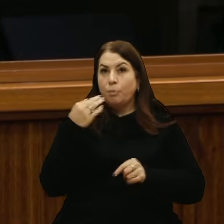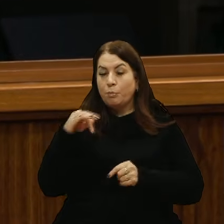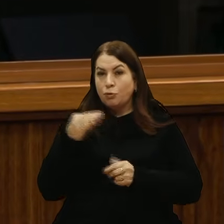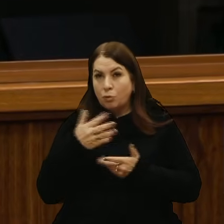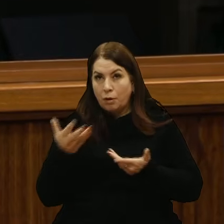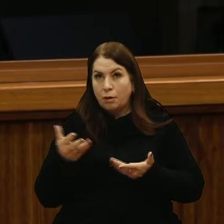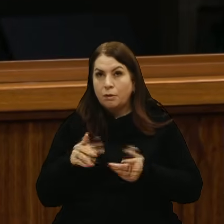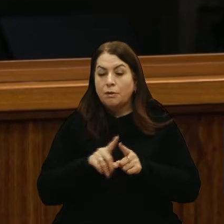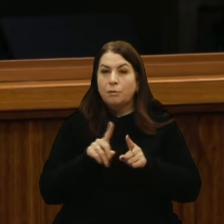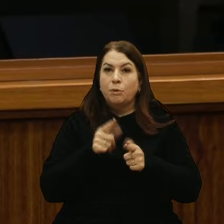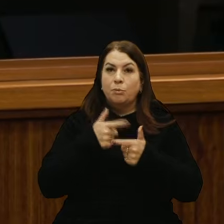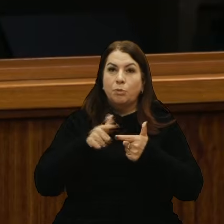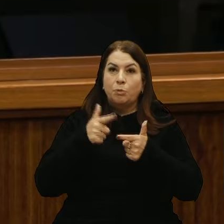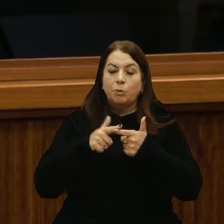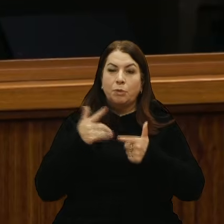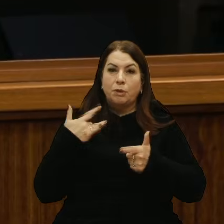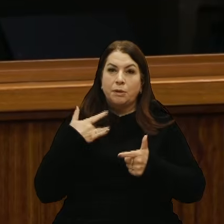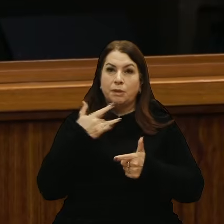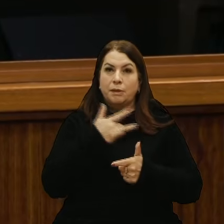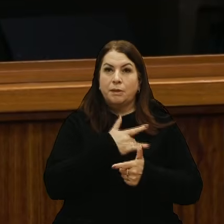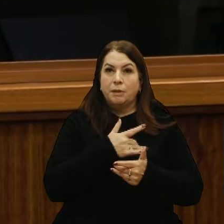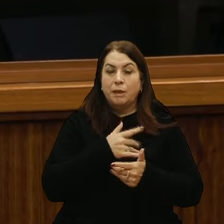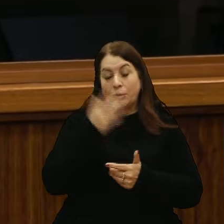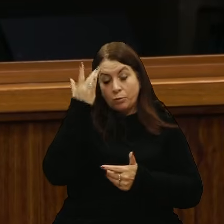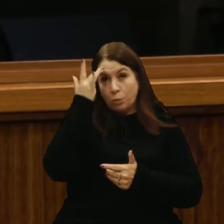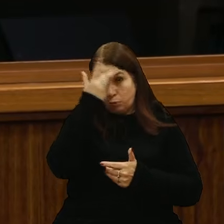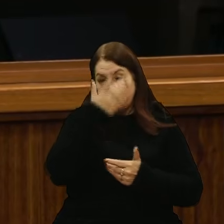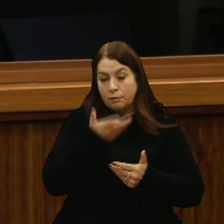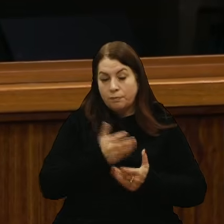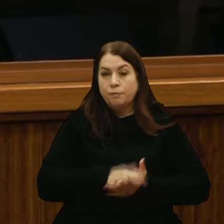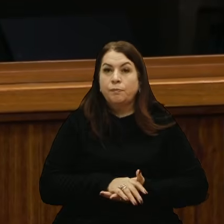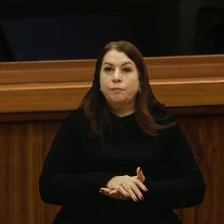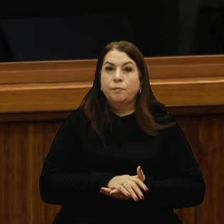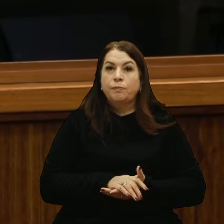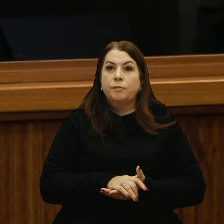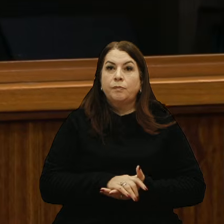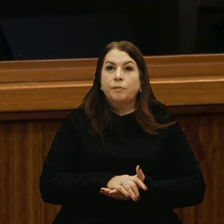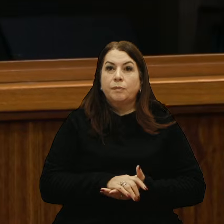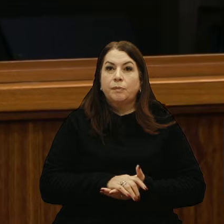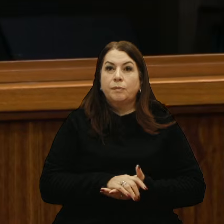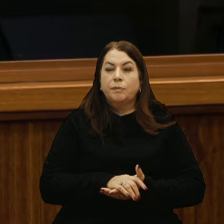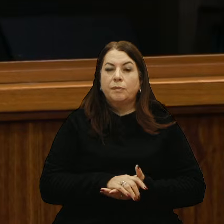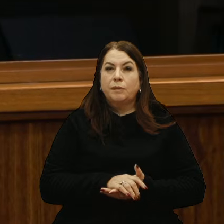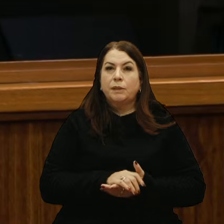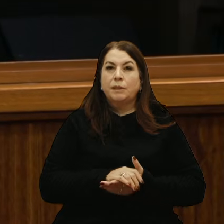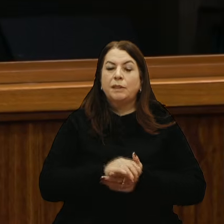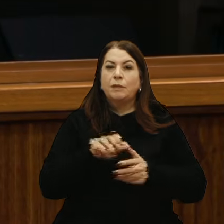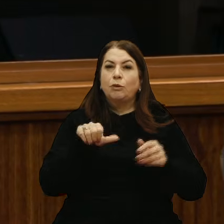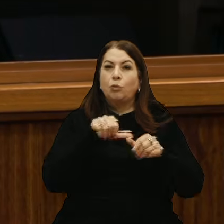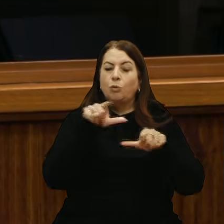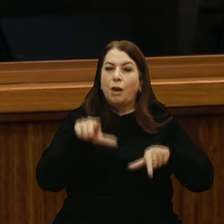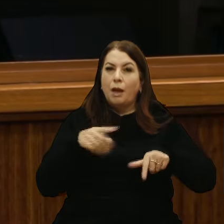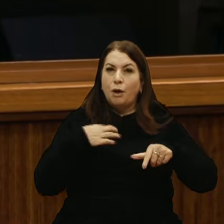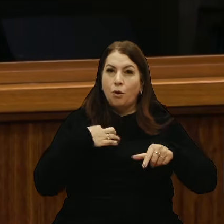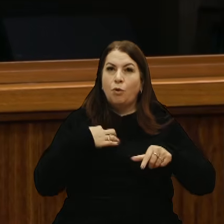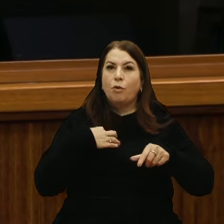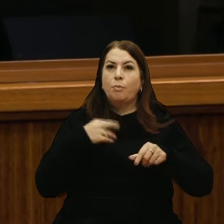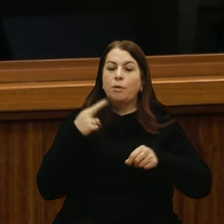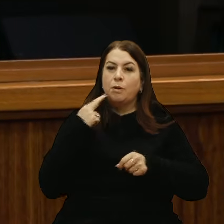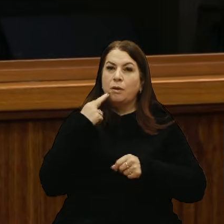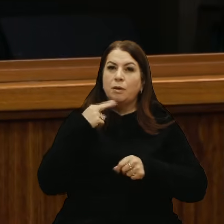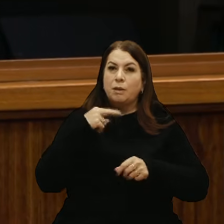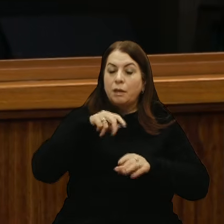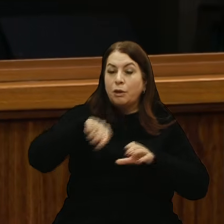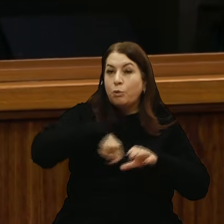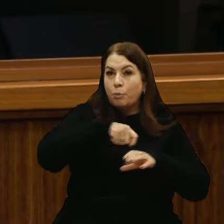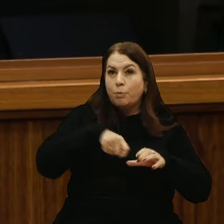e também por problemas de saúde mental. Se sede, vestiários, refeitórios atendem às normas